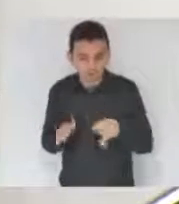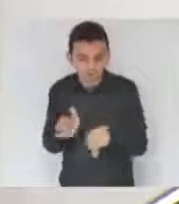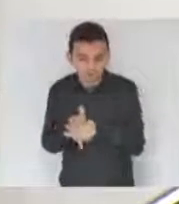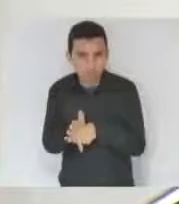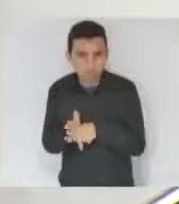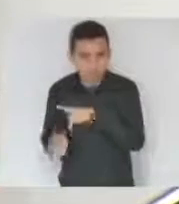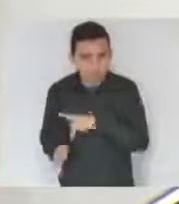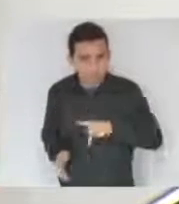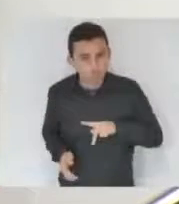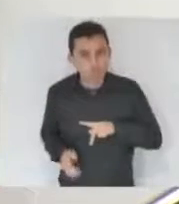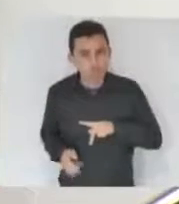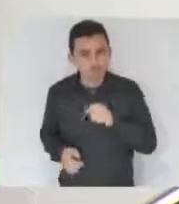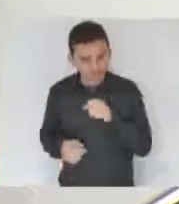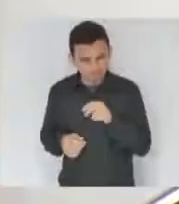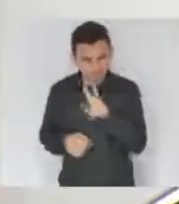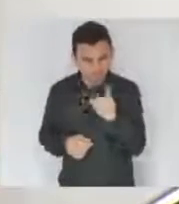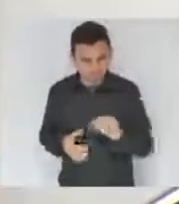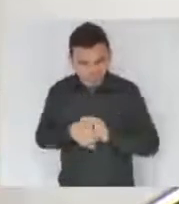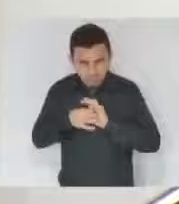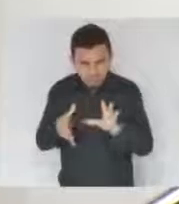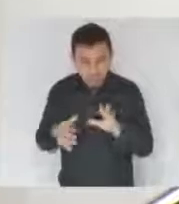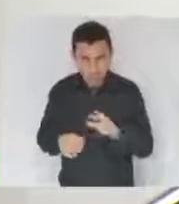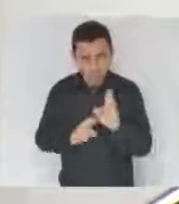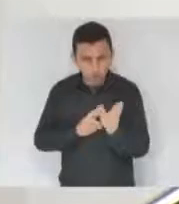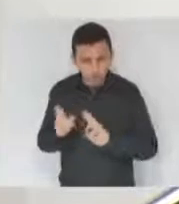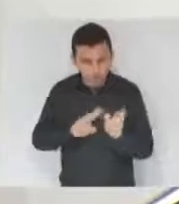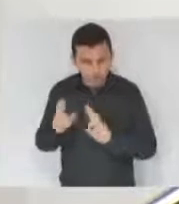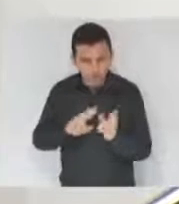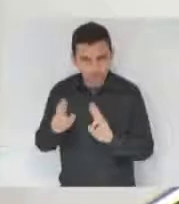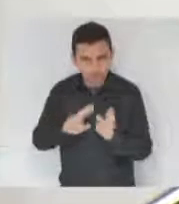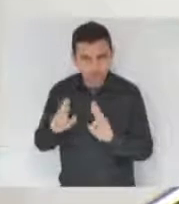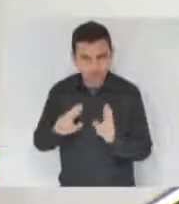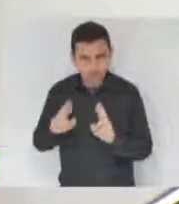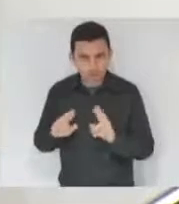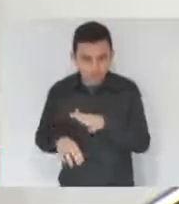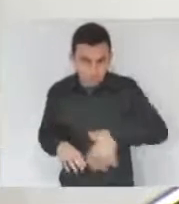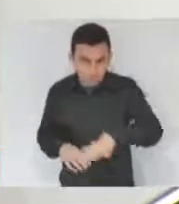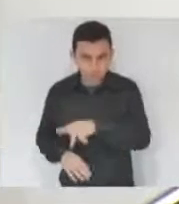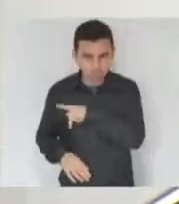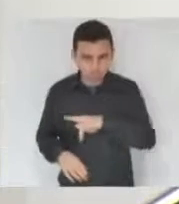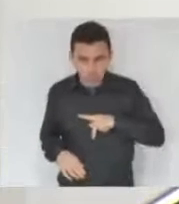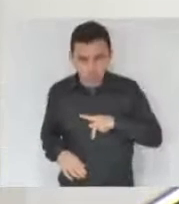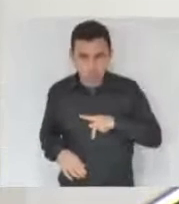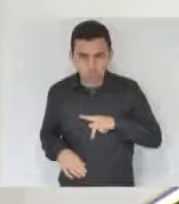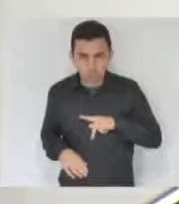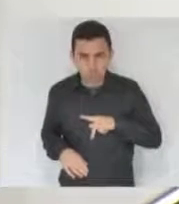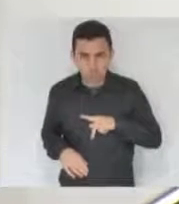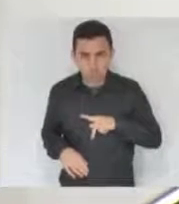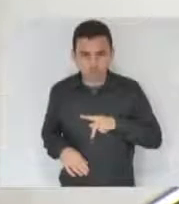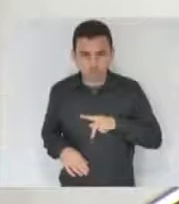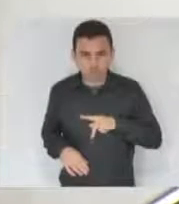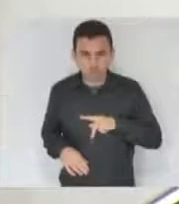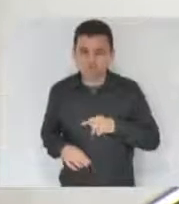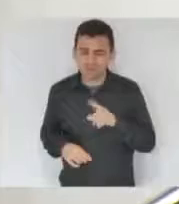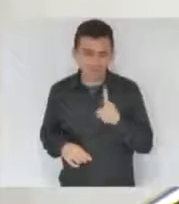você vai fazer uma concessão de uma rodovia, de uma obra pública, de um setor público para ser repassado para a iniciativa privada, é